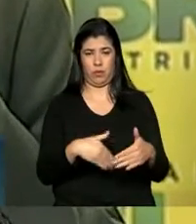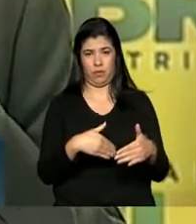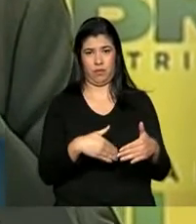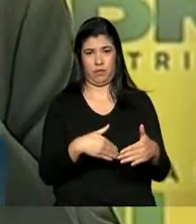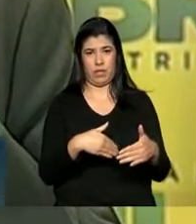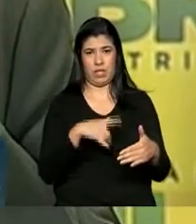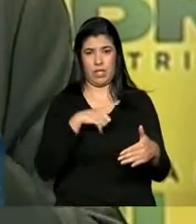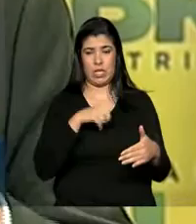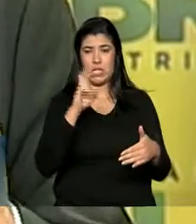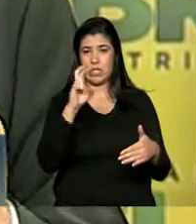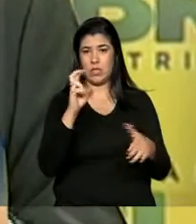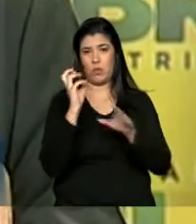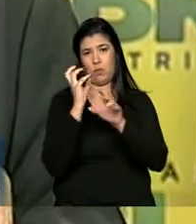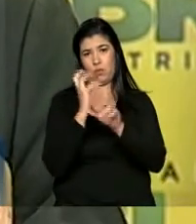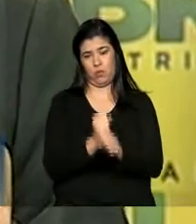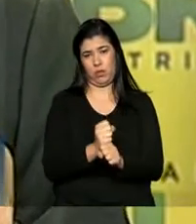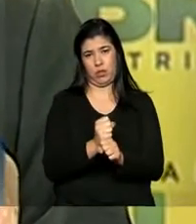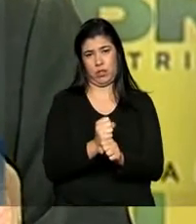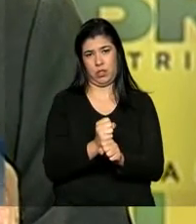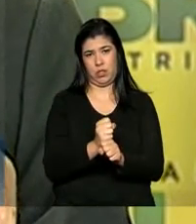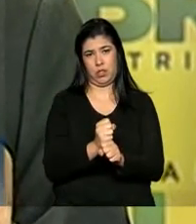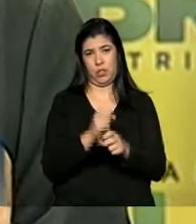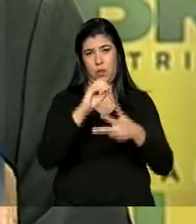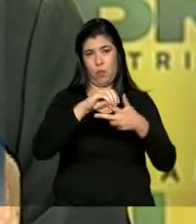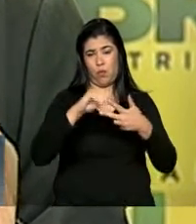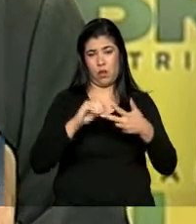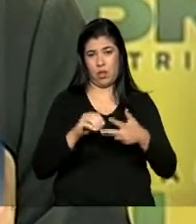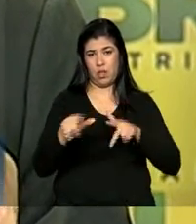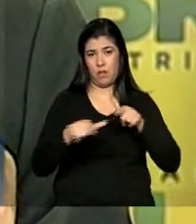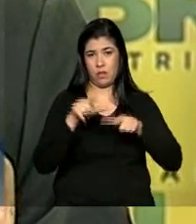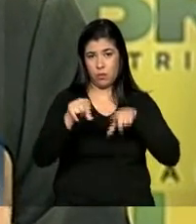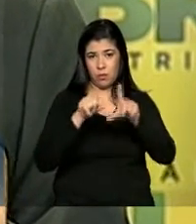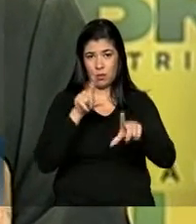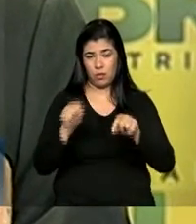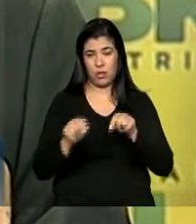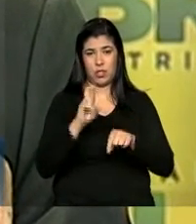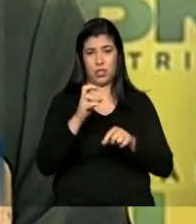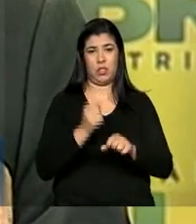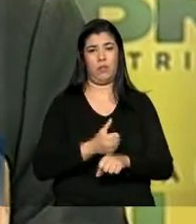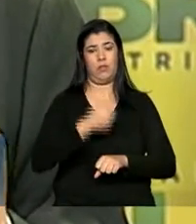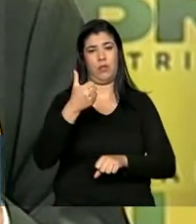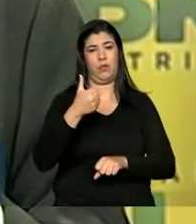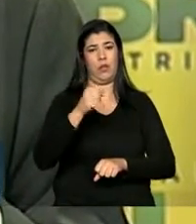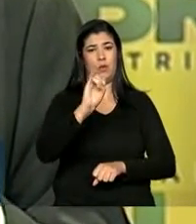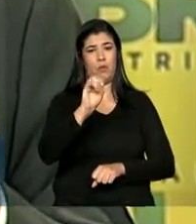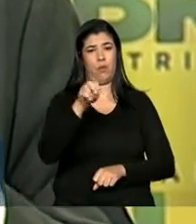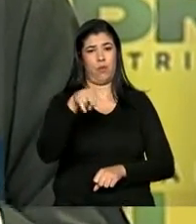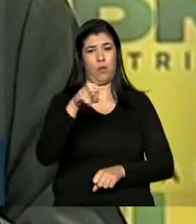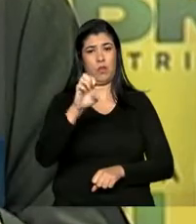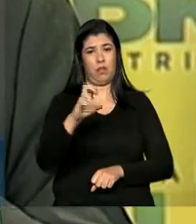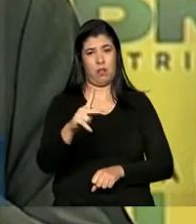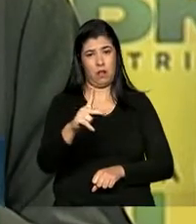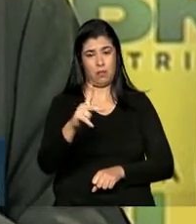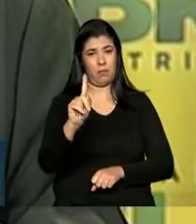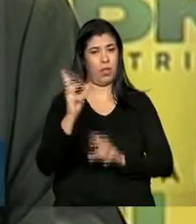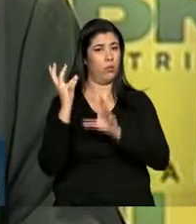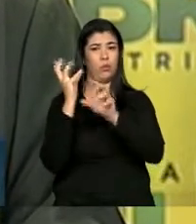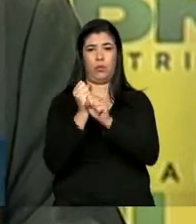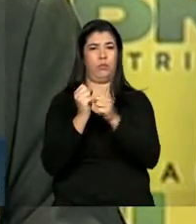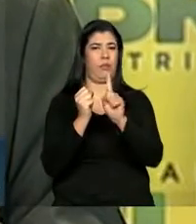5 notas no Enem. Percebam, o INEP não fazia soma. Quem faz a soma são